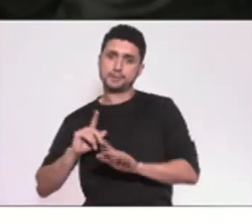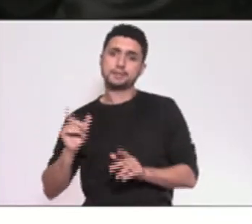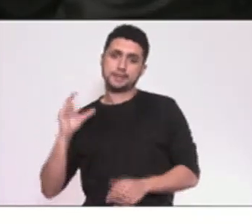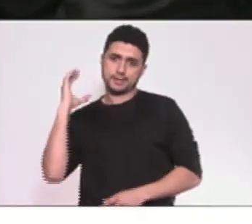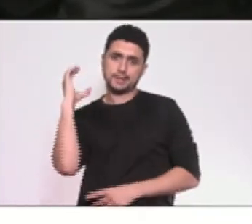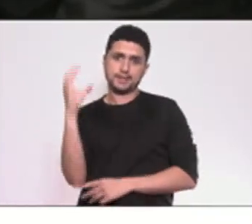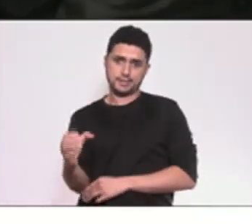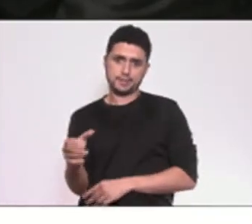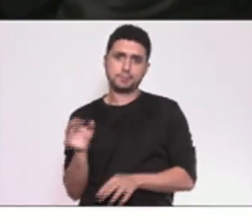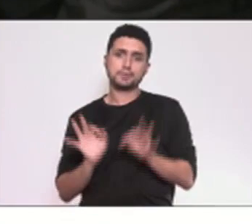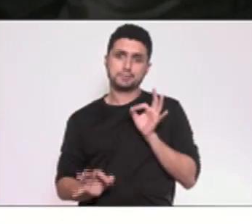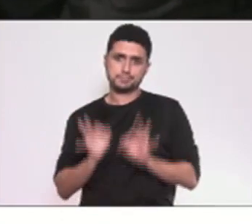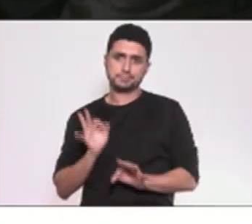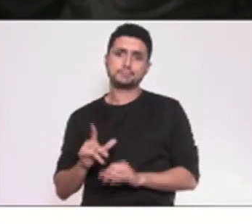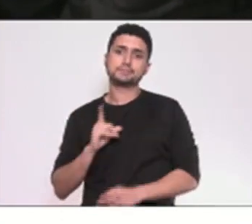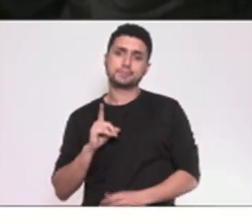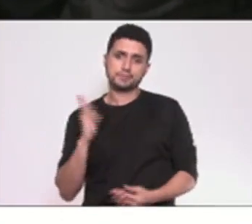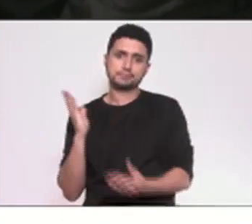nessa ação civil pública.